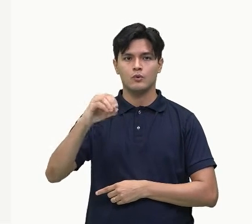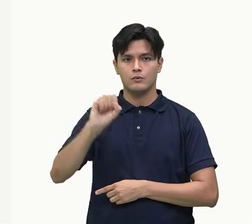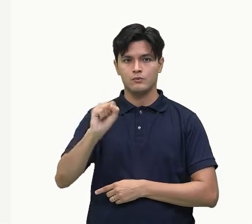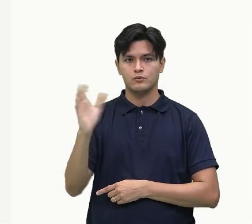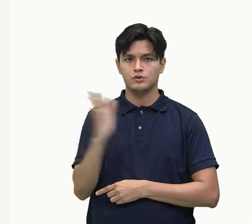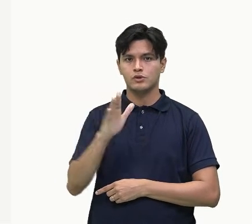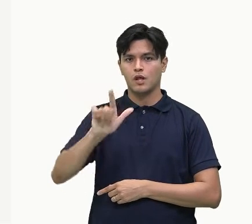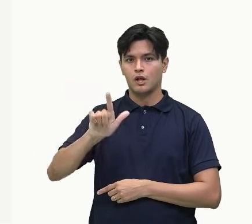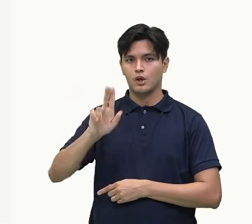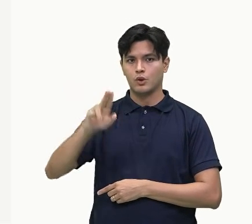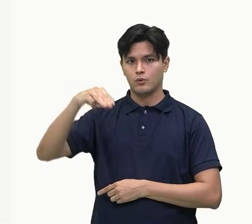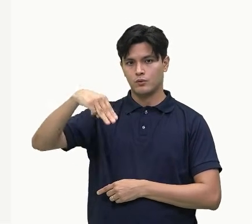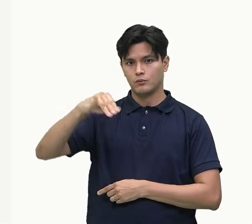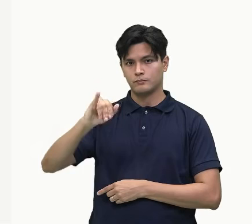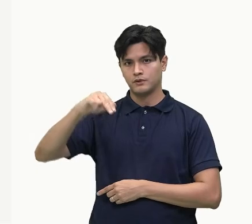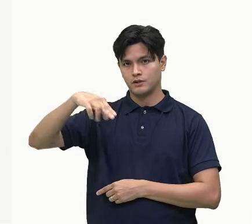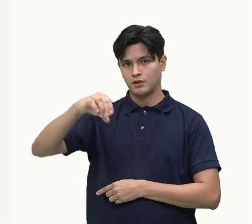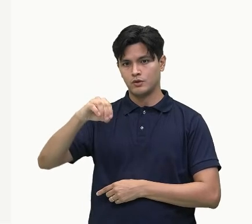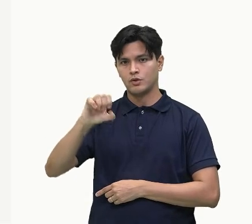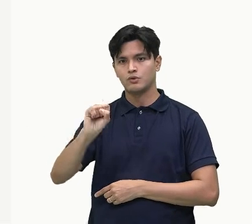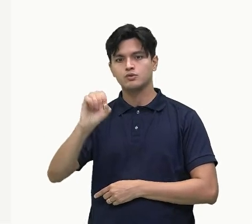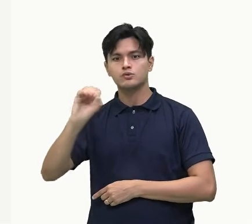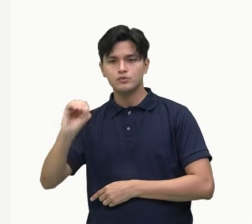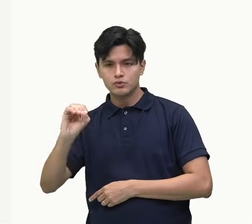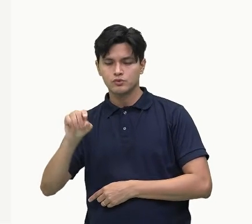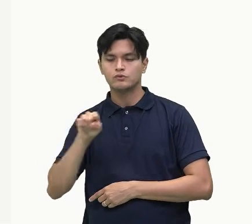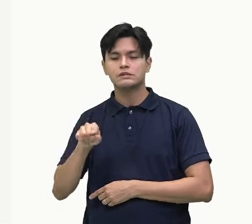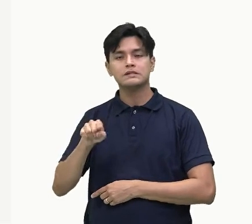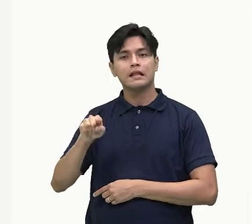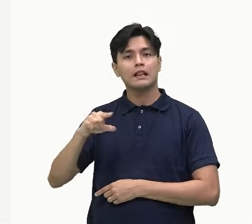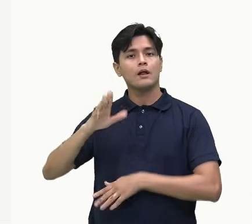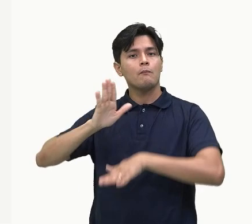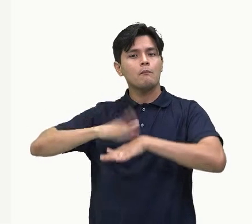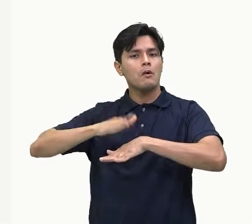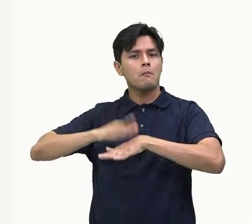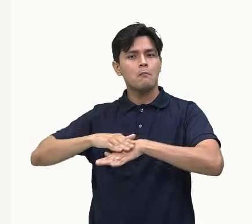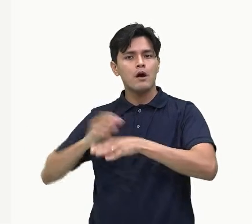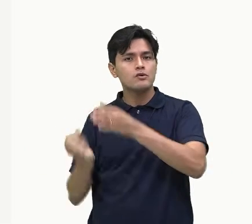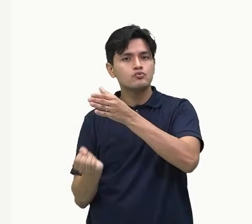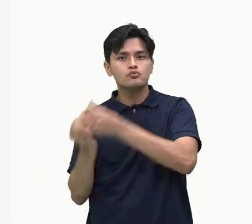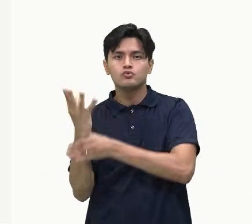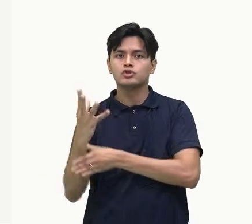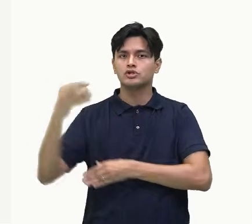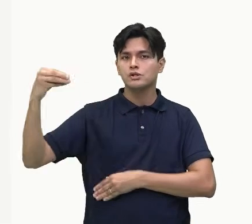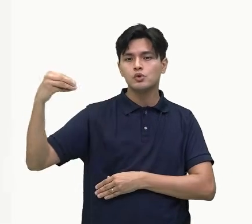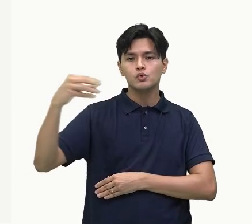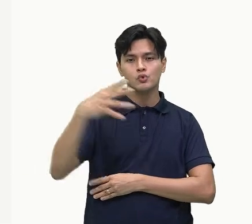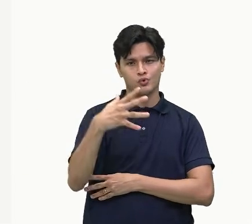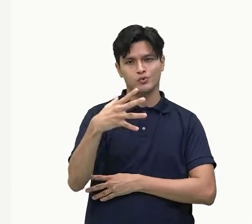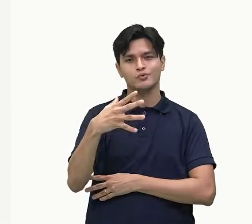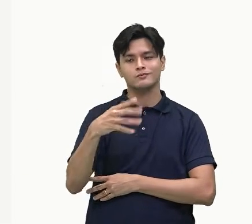luminosos, são corpos que emitem sua própria luz. São corpos que